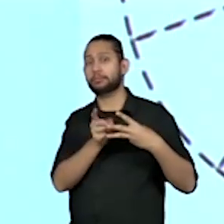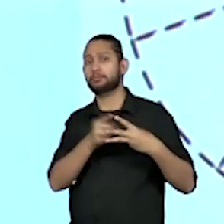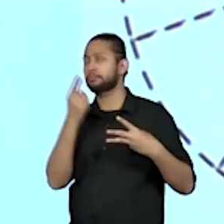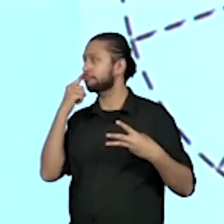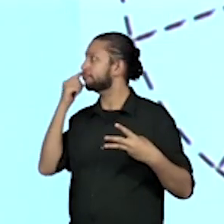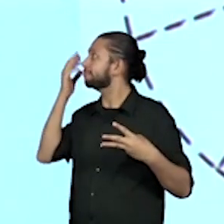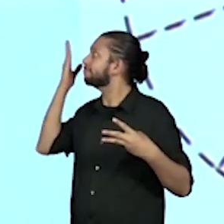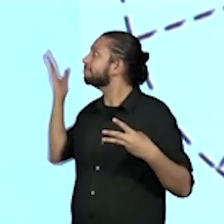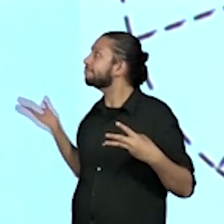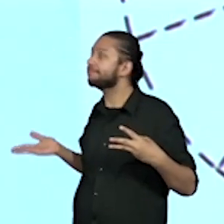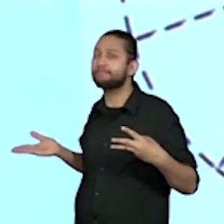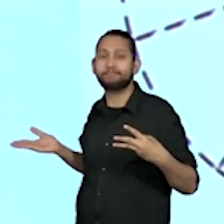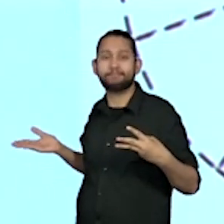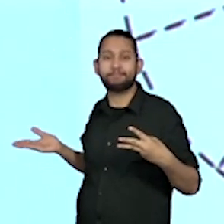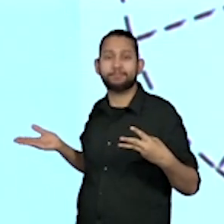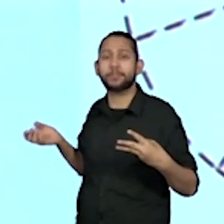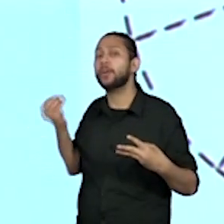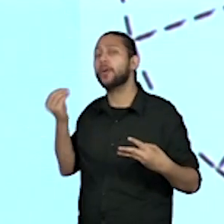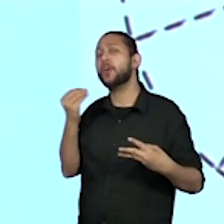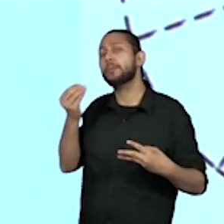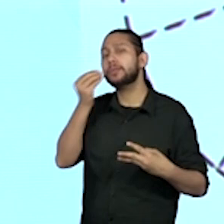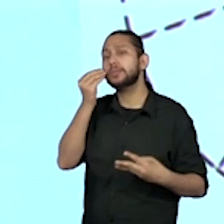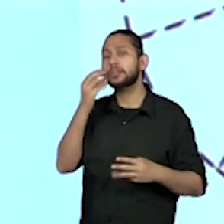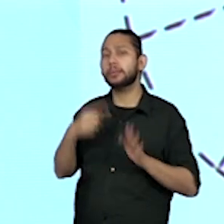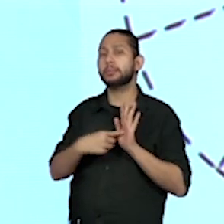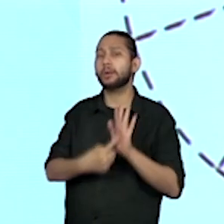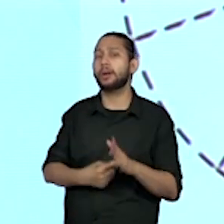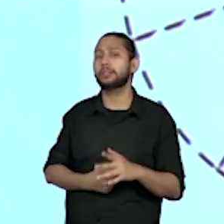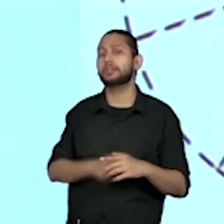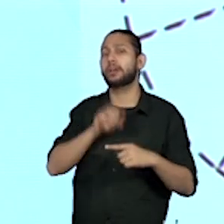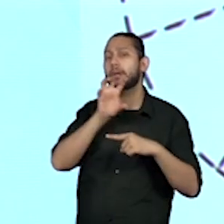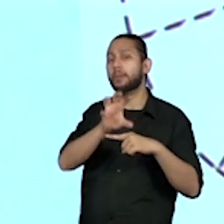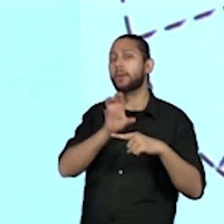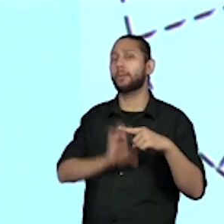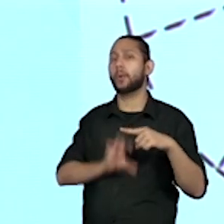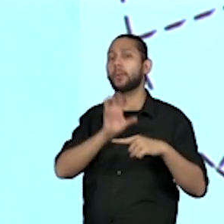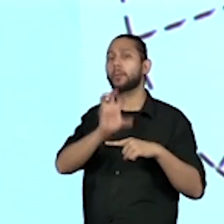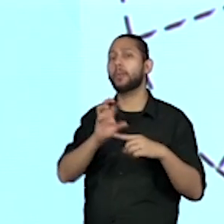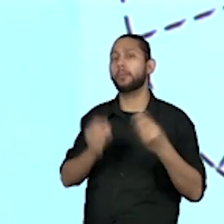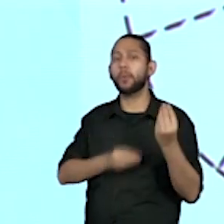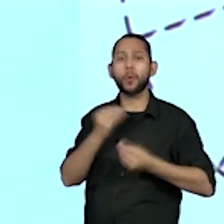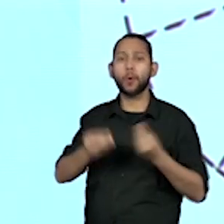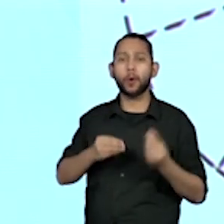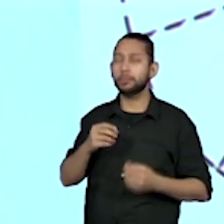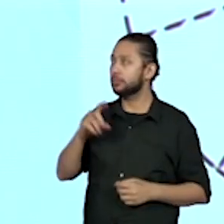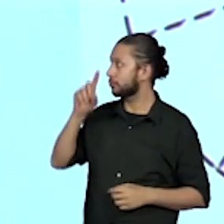aqui? Como vocês representariam em fração?